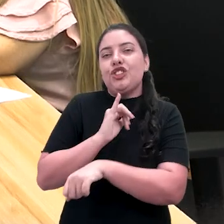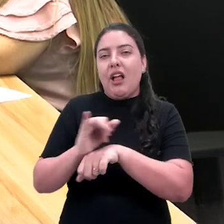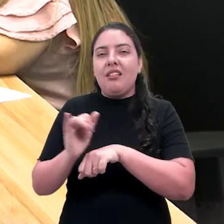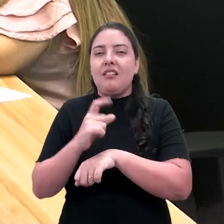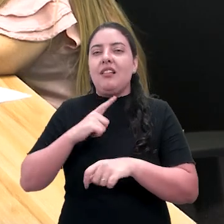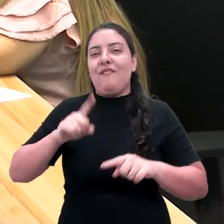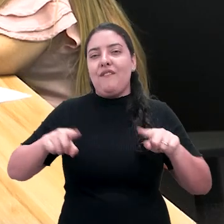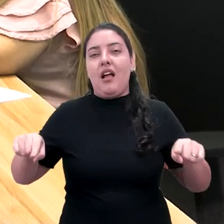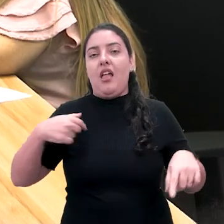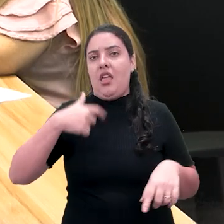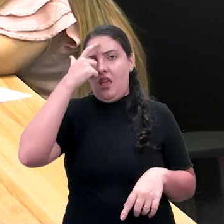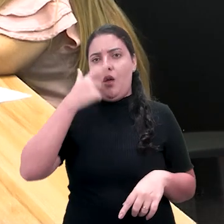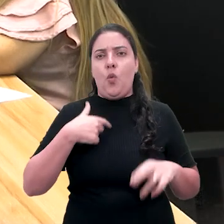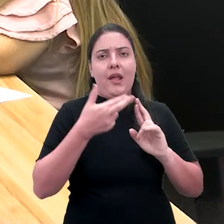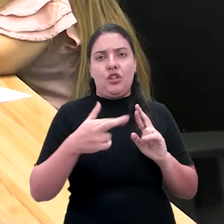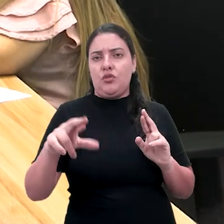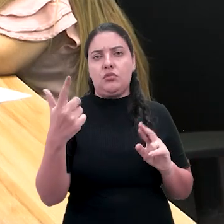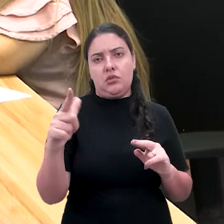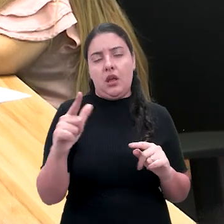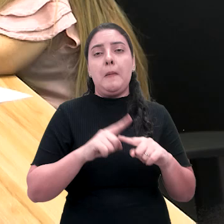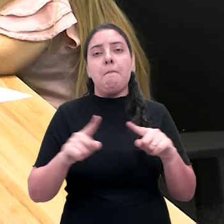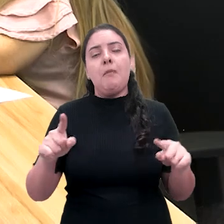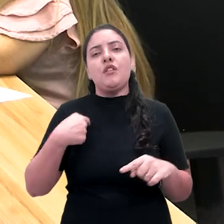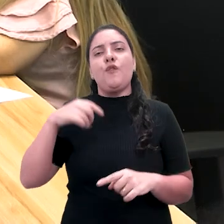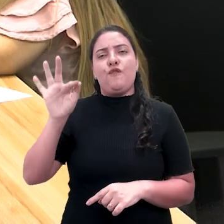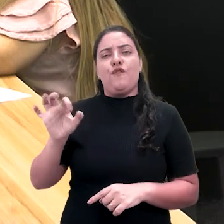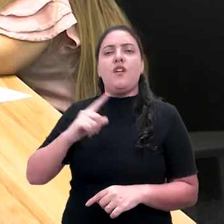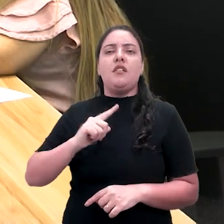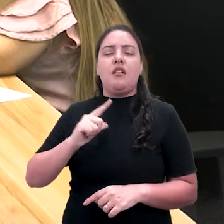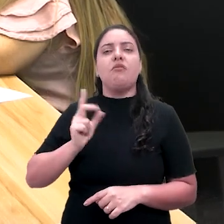coisas, né? Eu não sou uma pessoa religiosa, mas eu sou uma pessoa de muita fé.